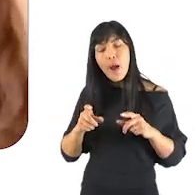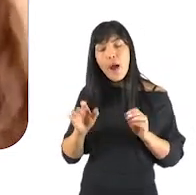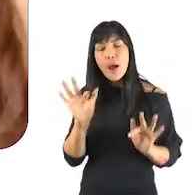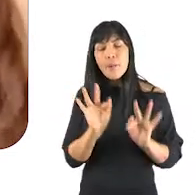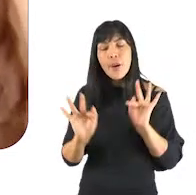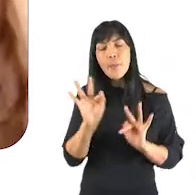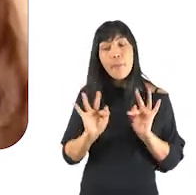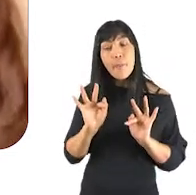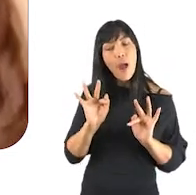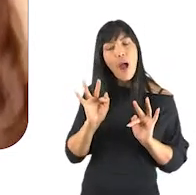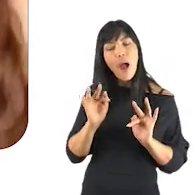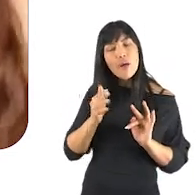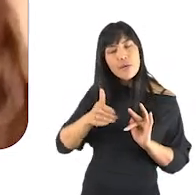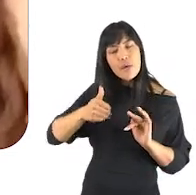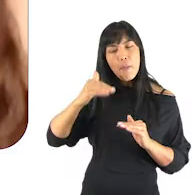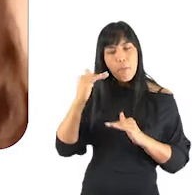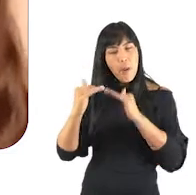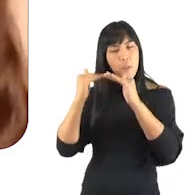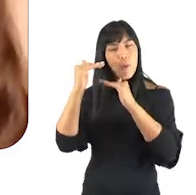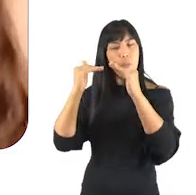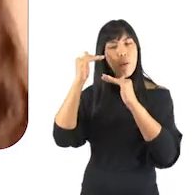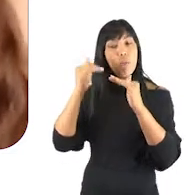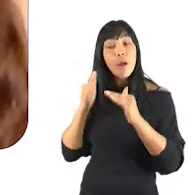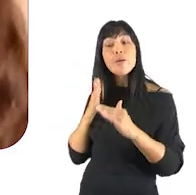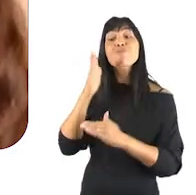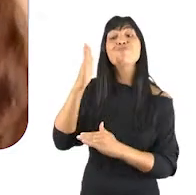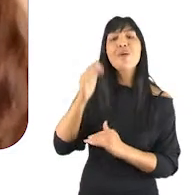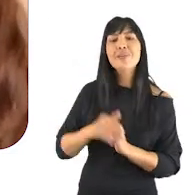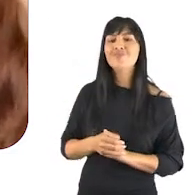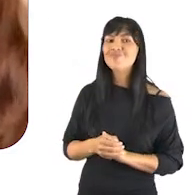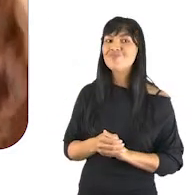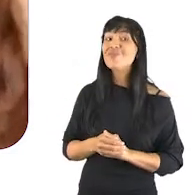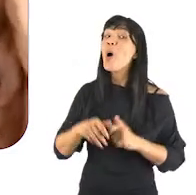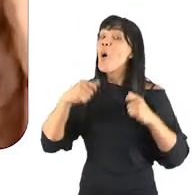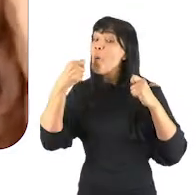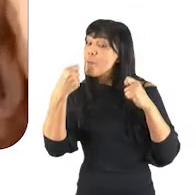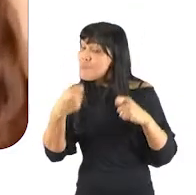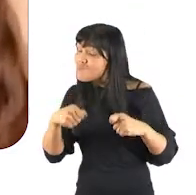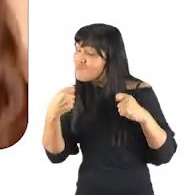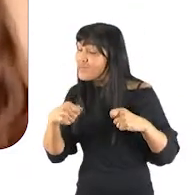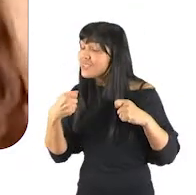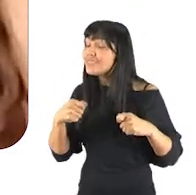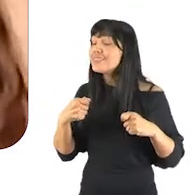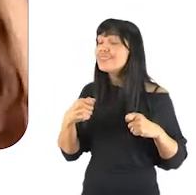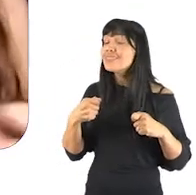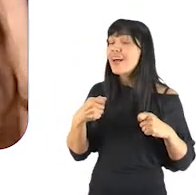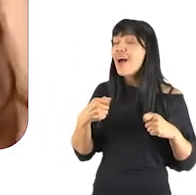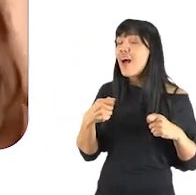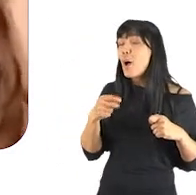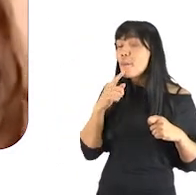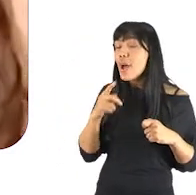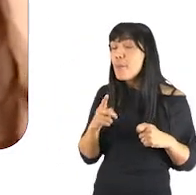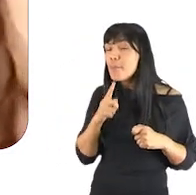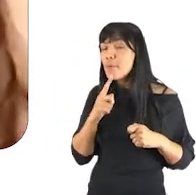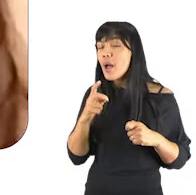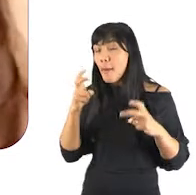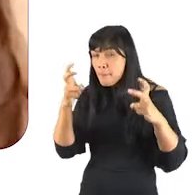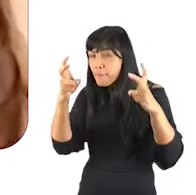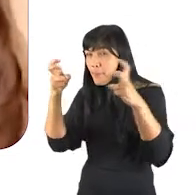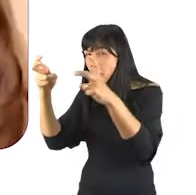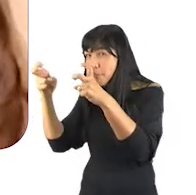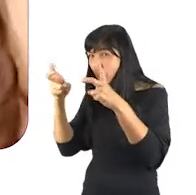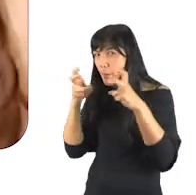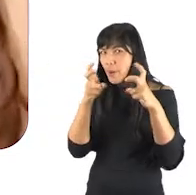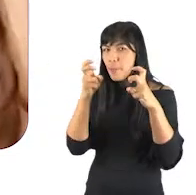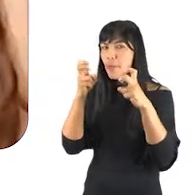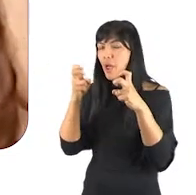cada vez mais sofisticada e avançada. Então, é muito importante que a organização reconheça essas